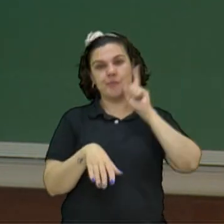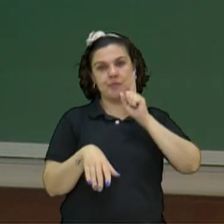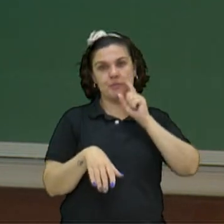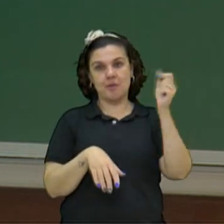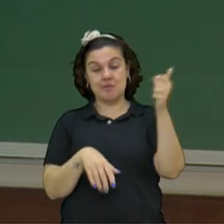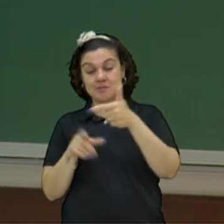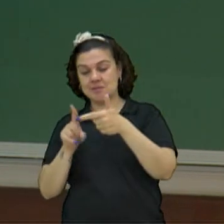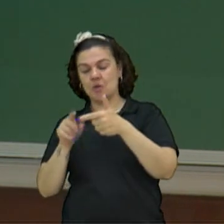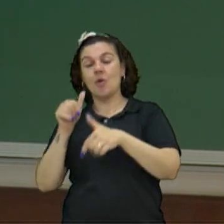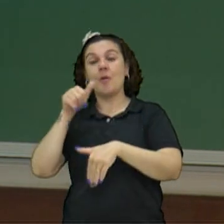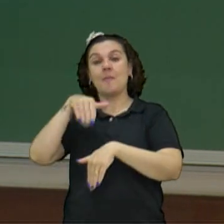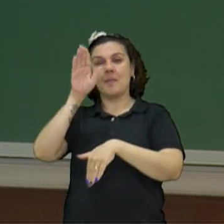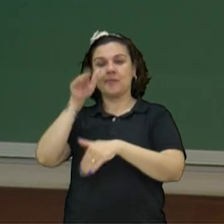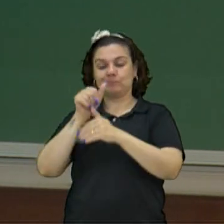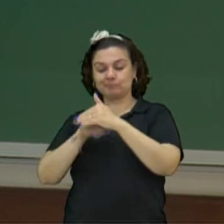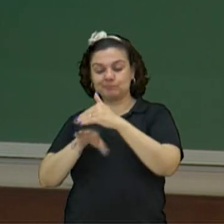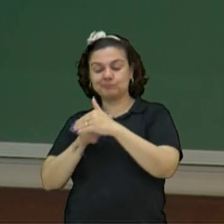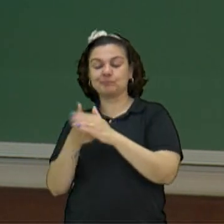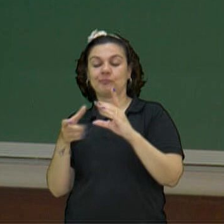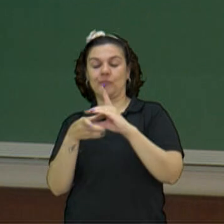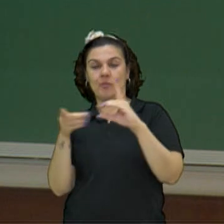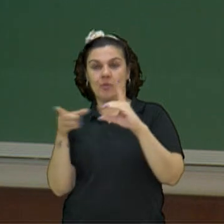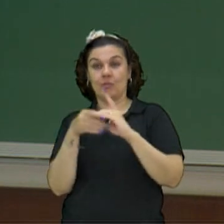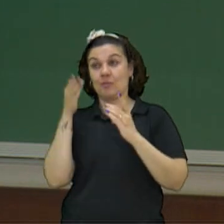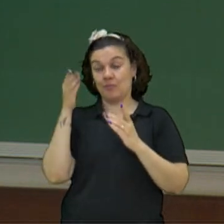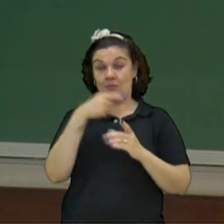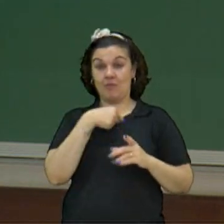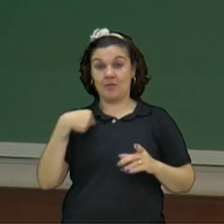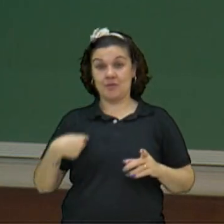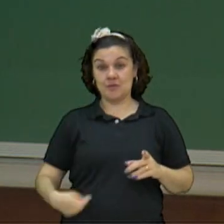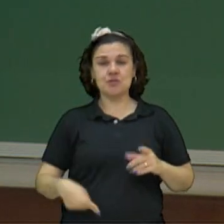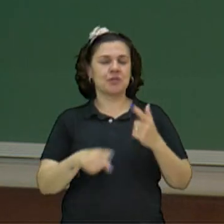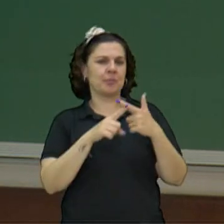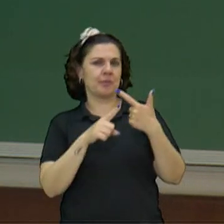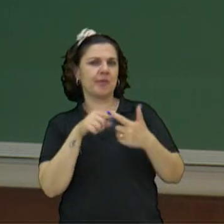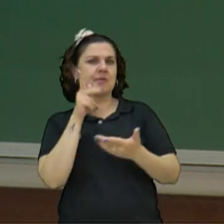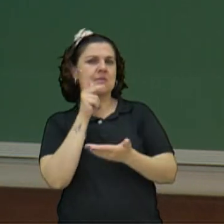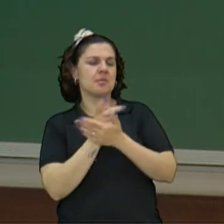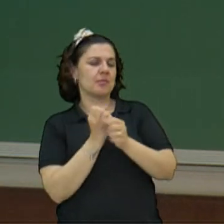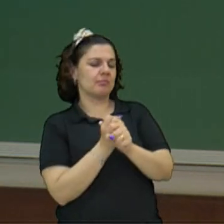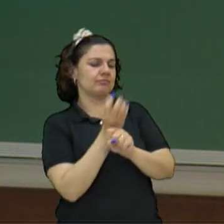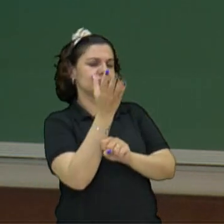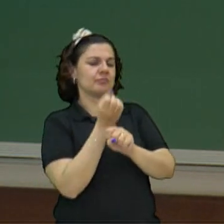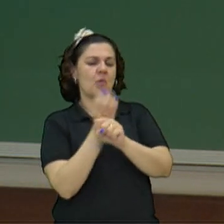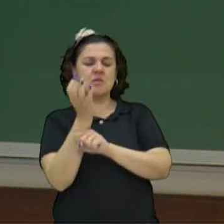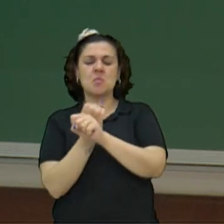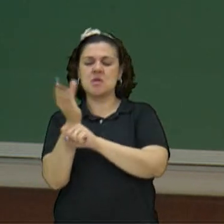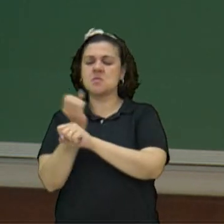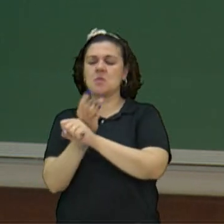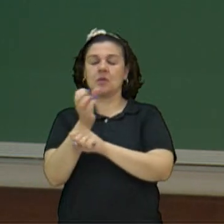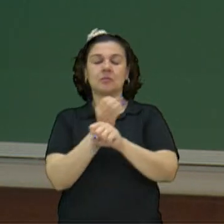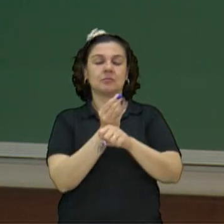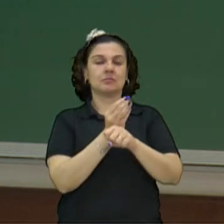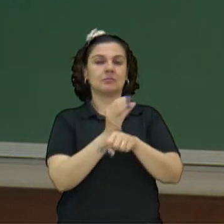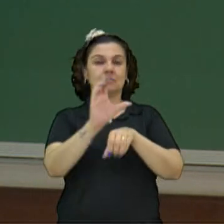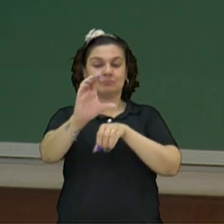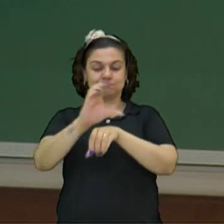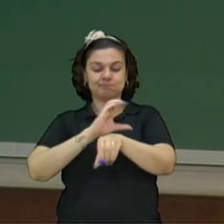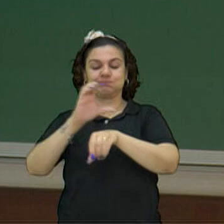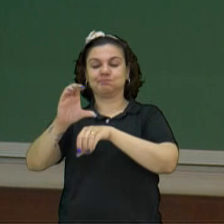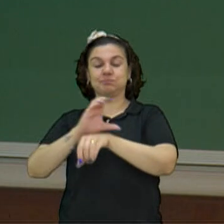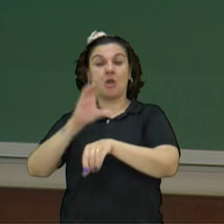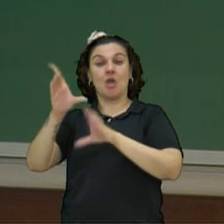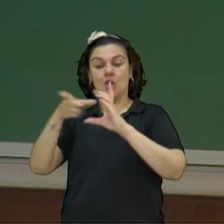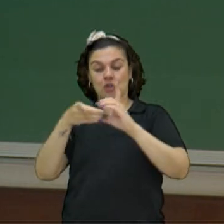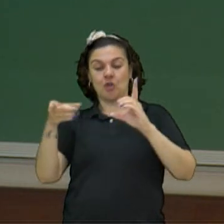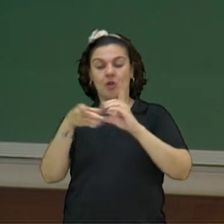tem dólares em reserva. Por quê? Cada vez que eles exportam, entra